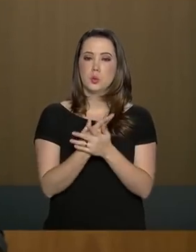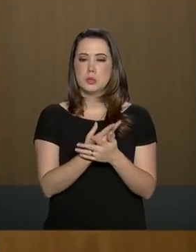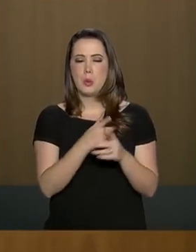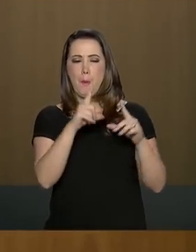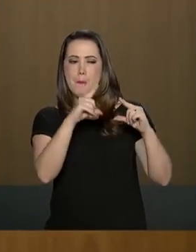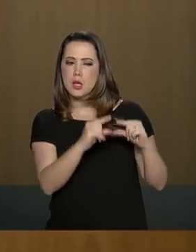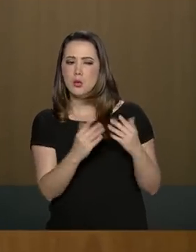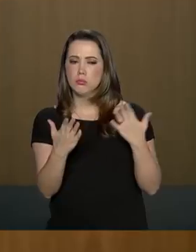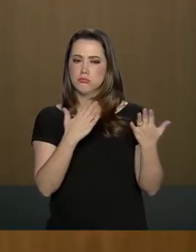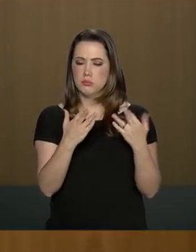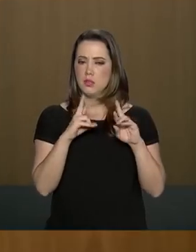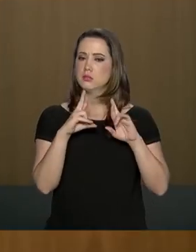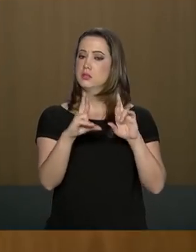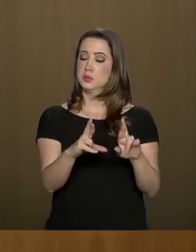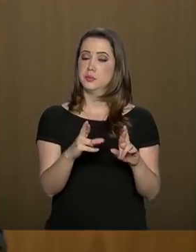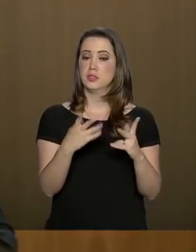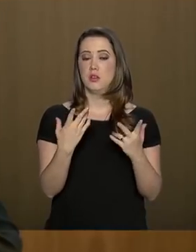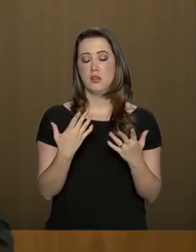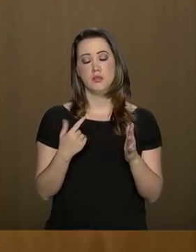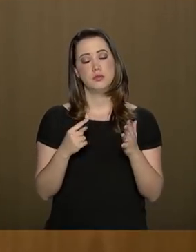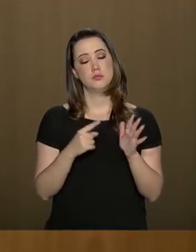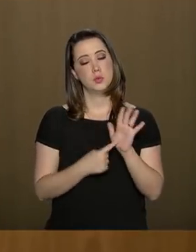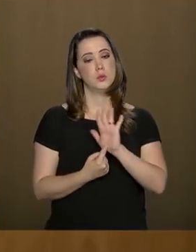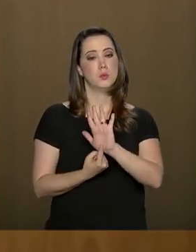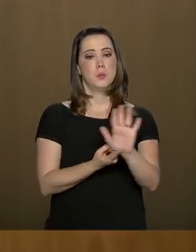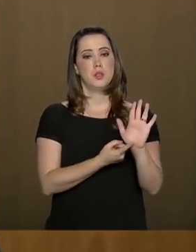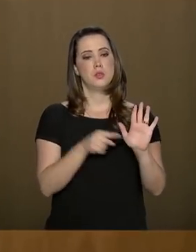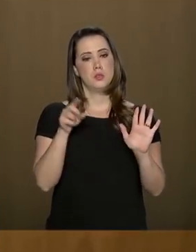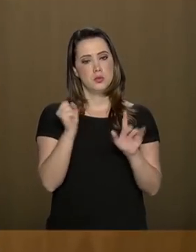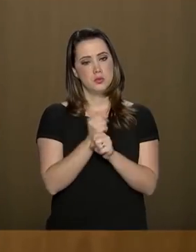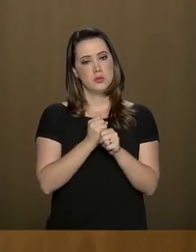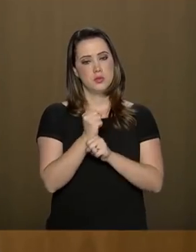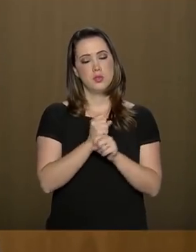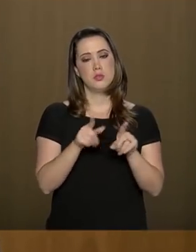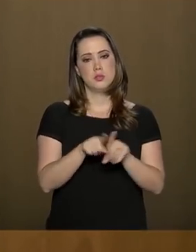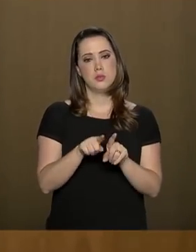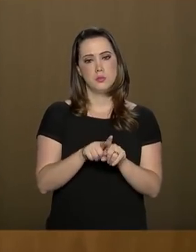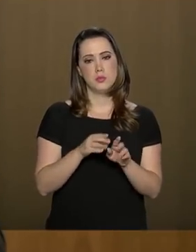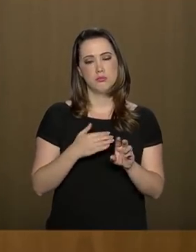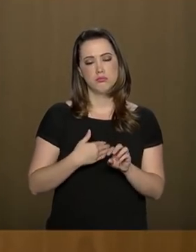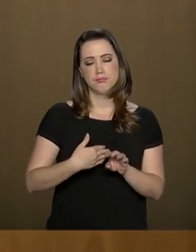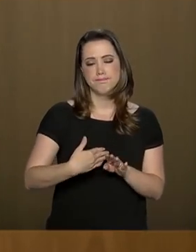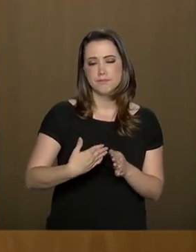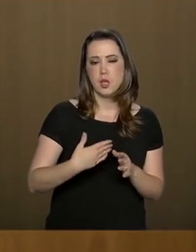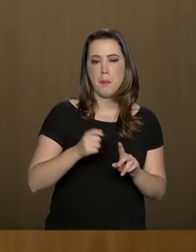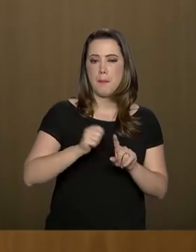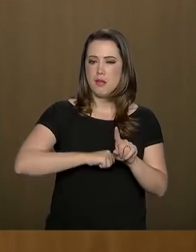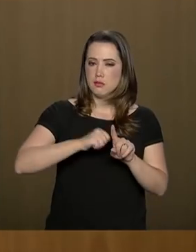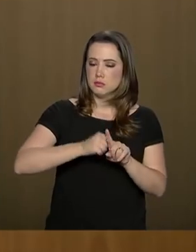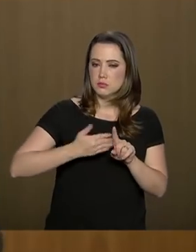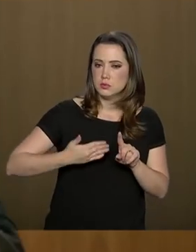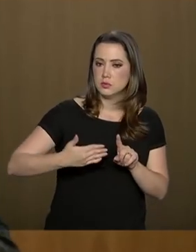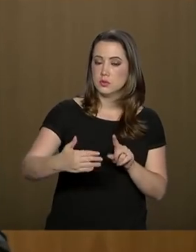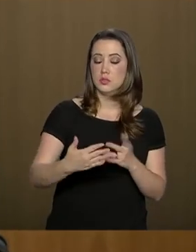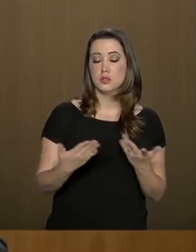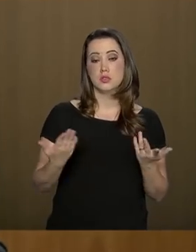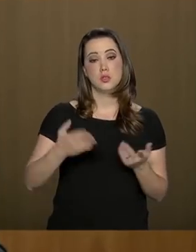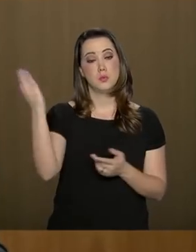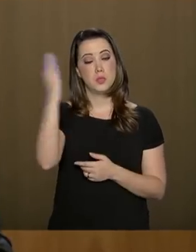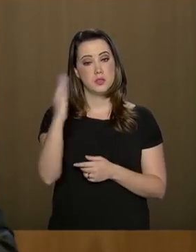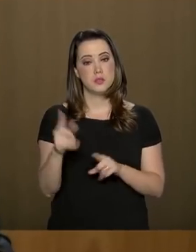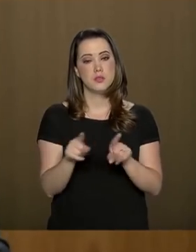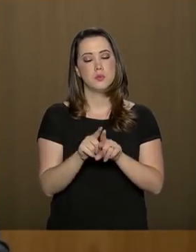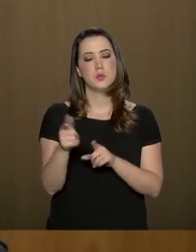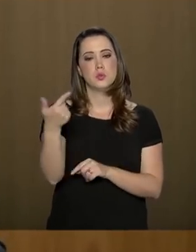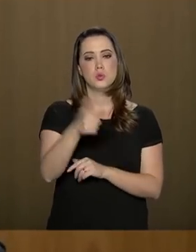ano passado, e alguns indícios no início desse ano, dos primeiros meses, e a economia brasileira continua em processo